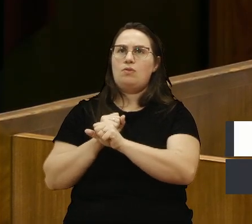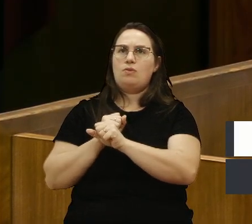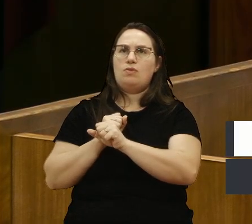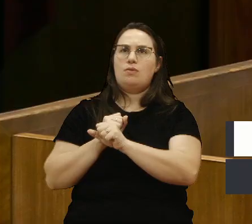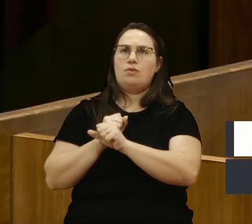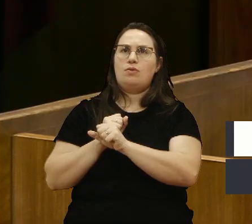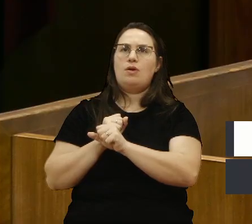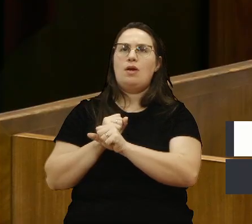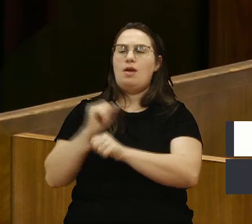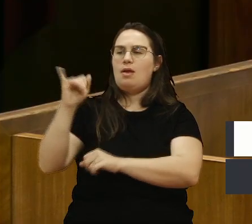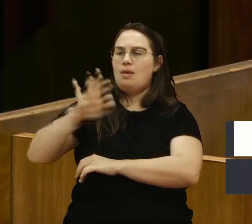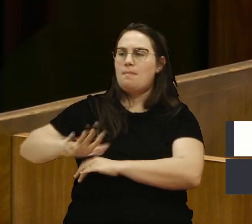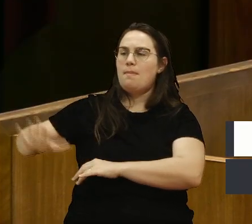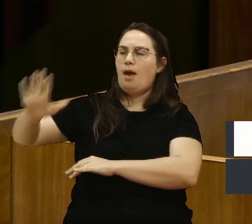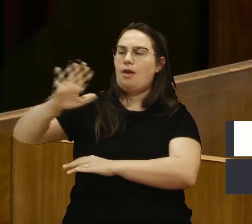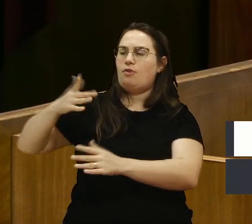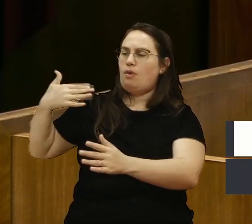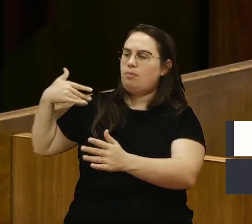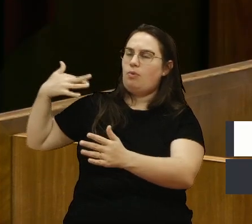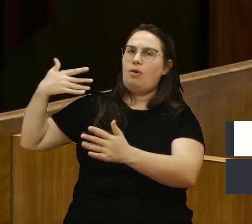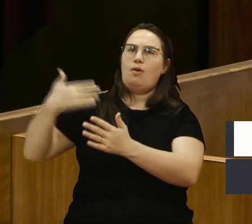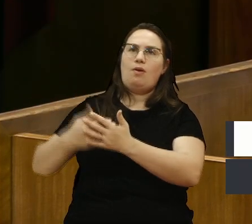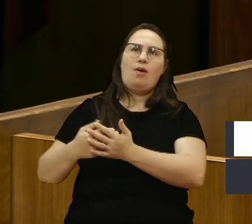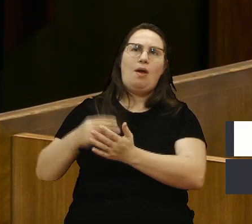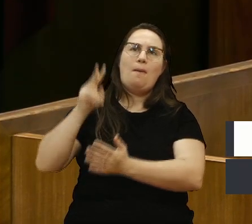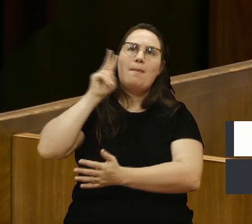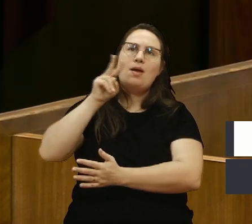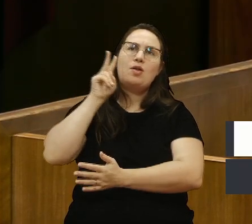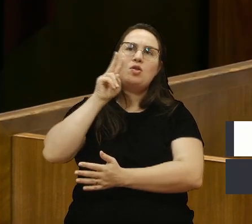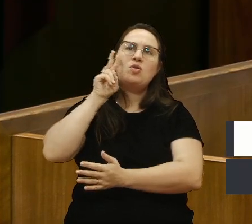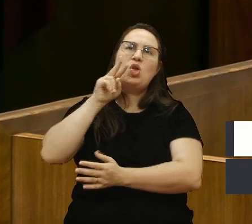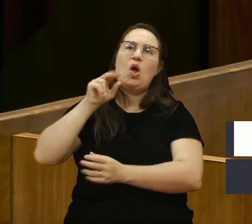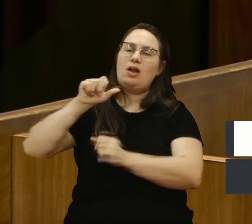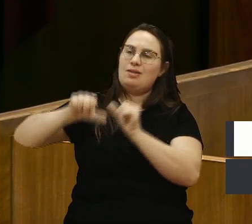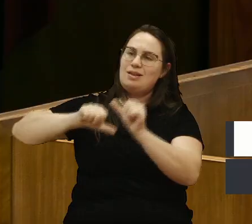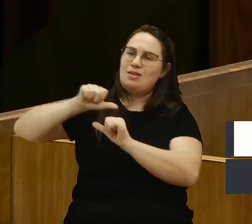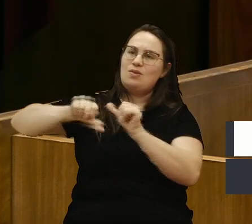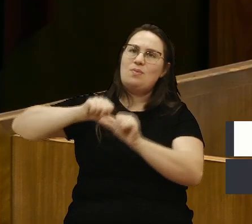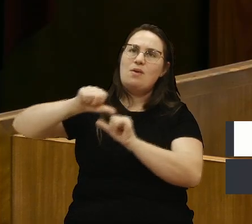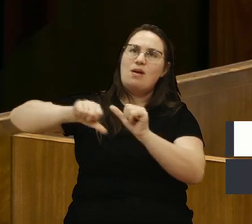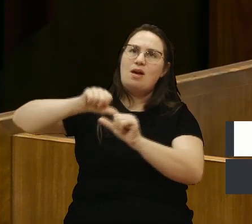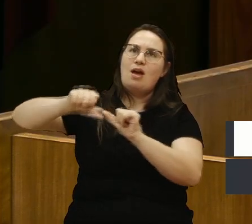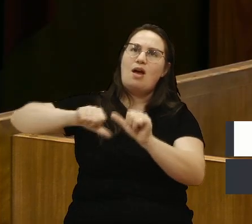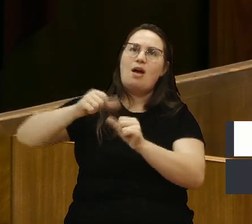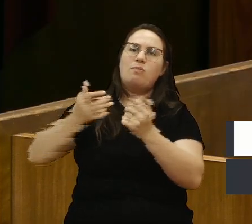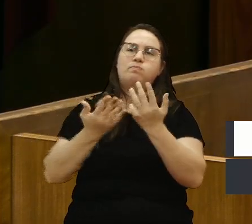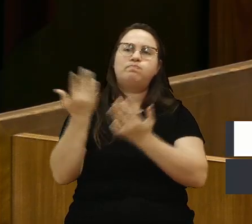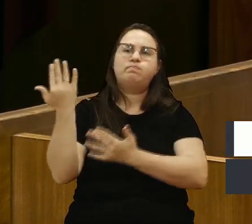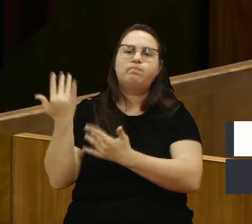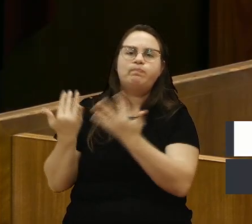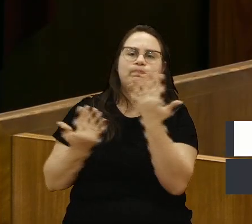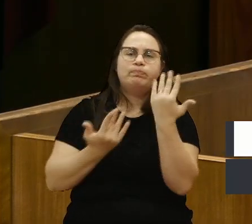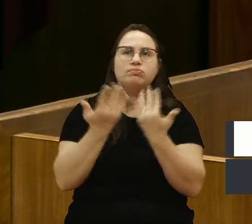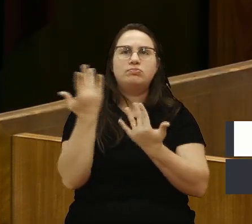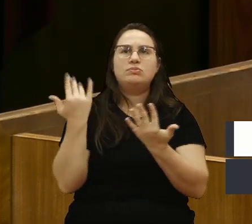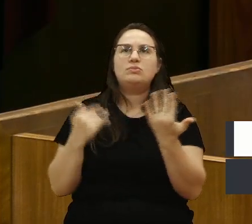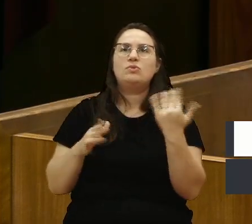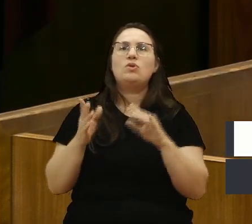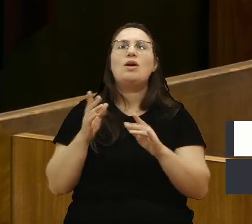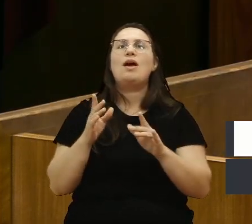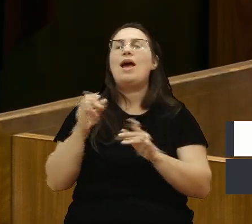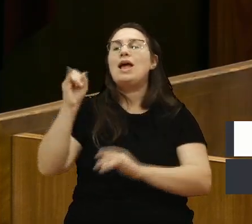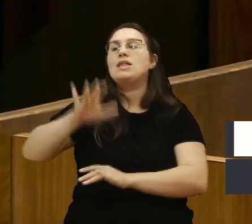dados e imagens históricas nos contam uma história de regeneração e mudança de manejo. As imagens do